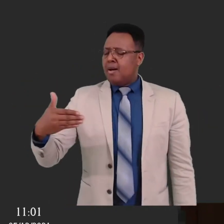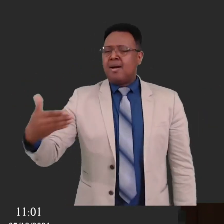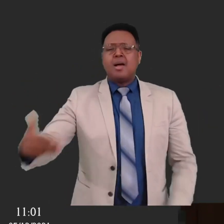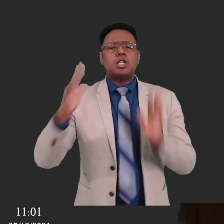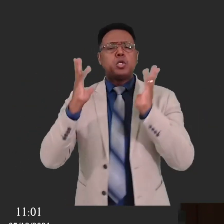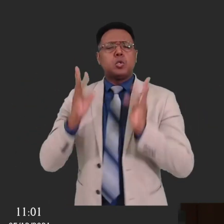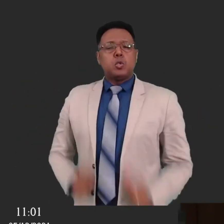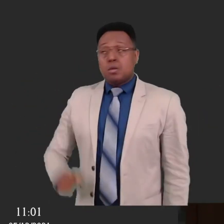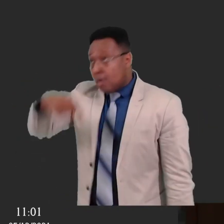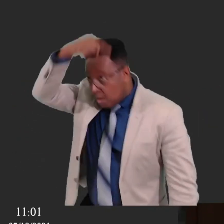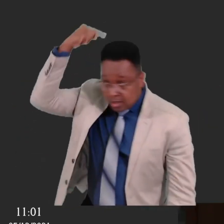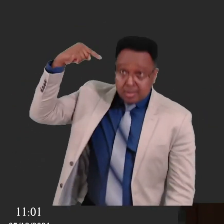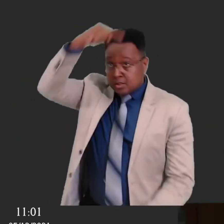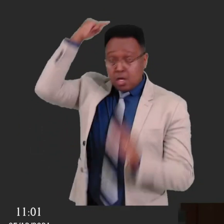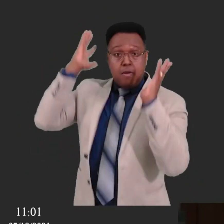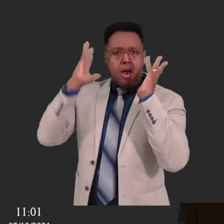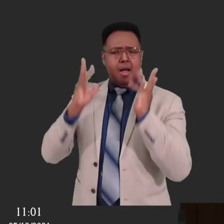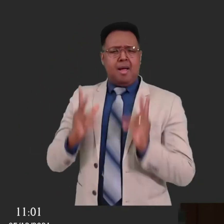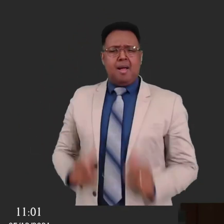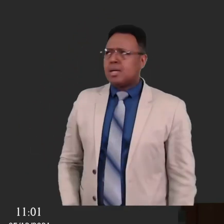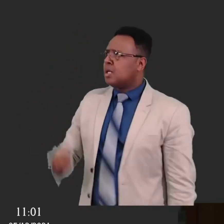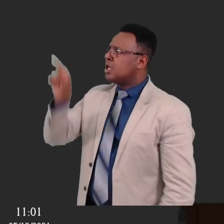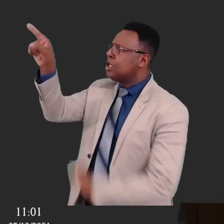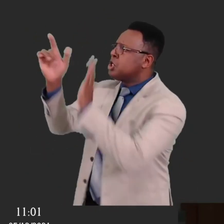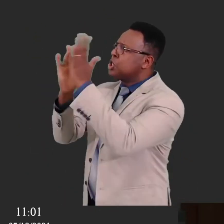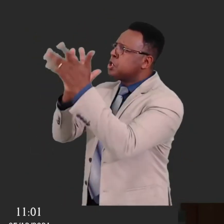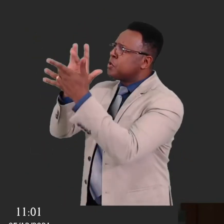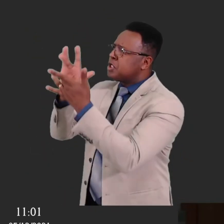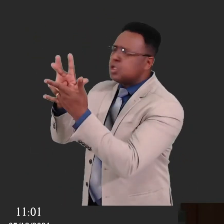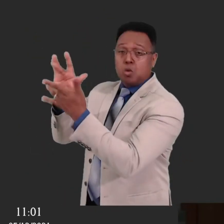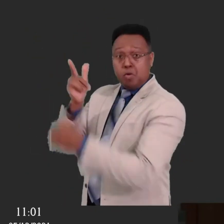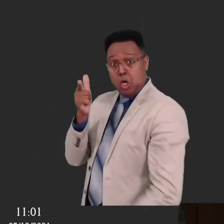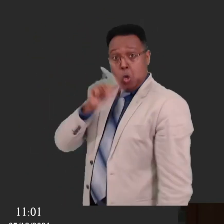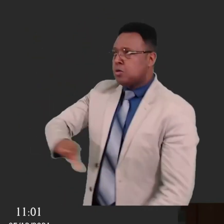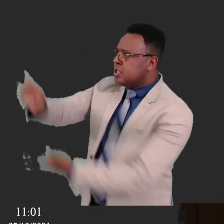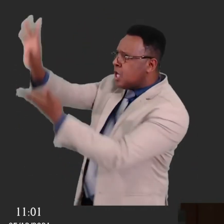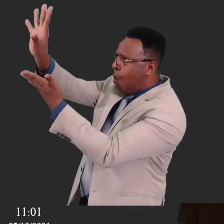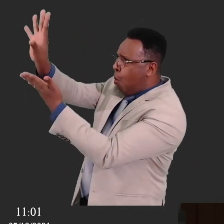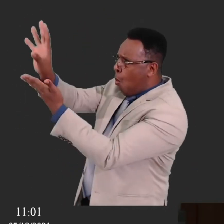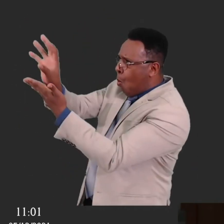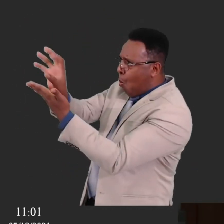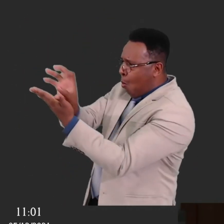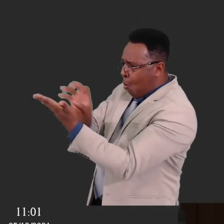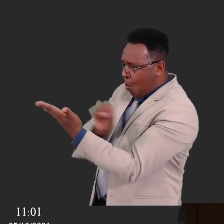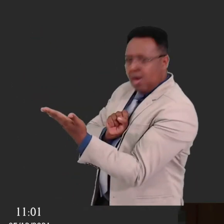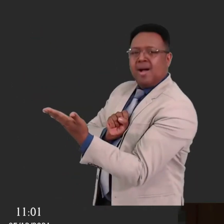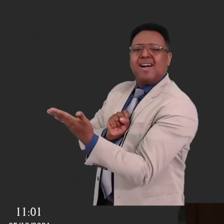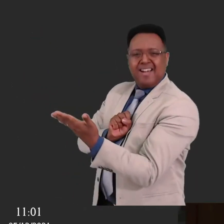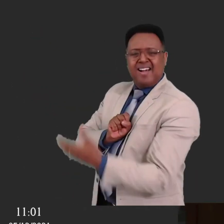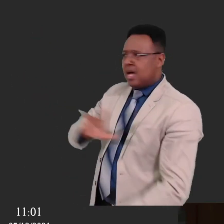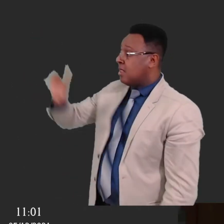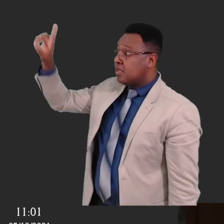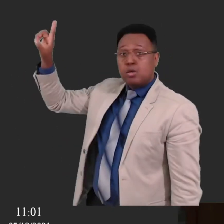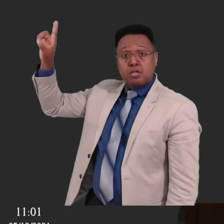limpa, purificada, e que a imagem de Jesus Cristo apareça, o Senhor vai te dizer quais os